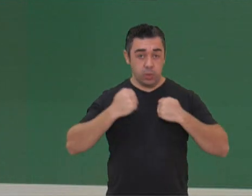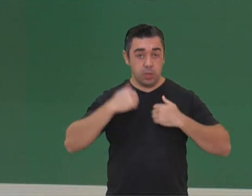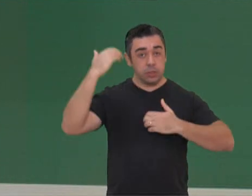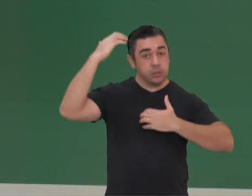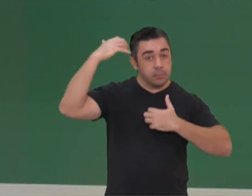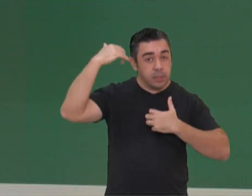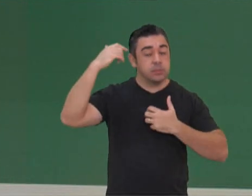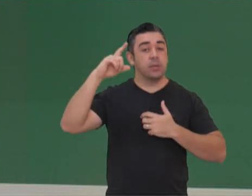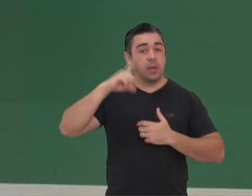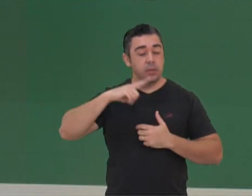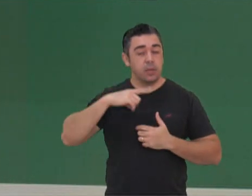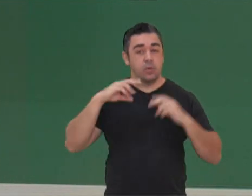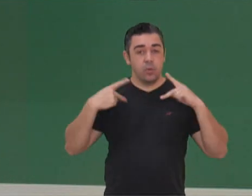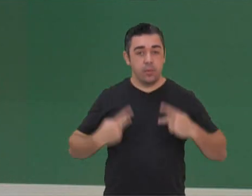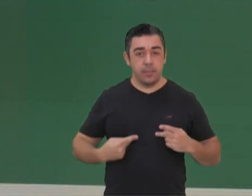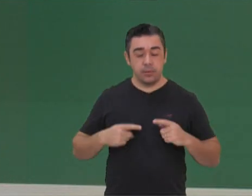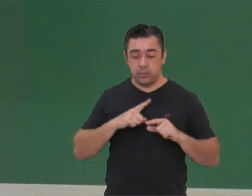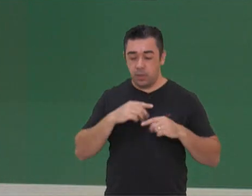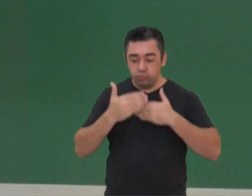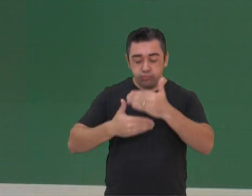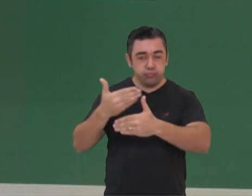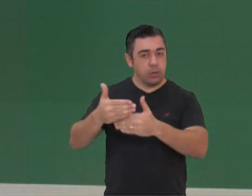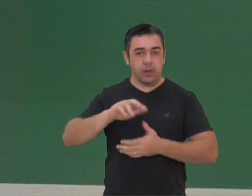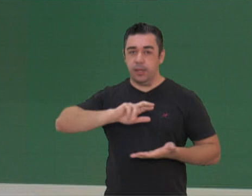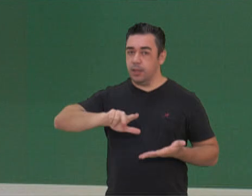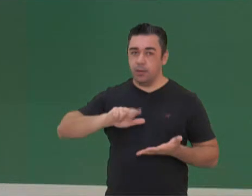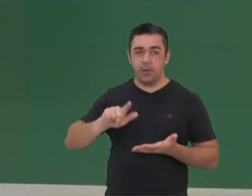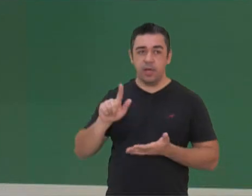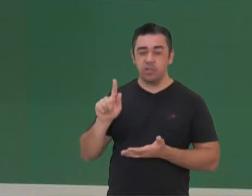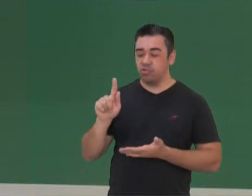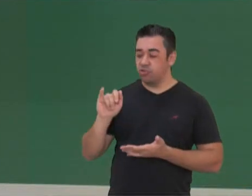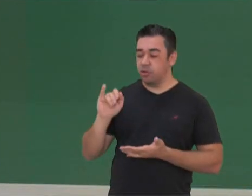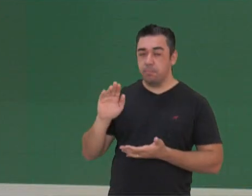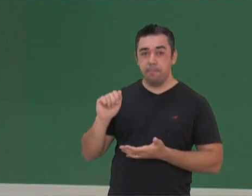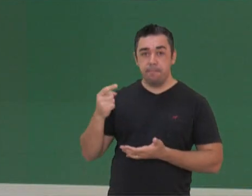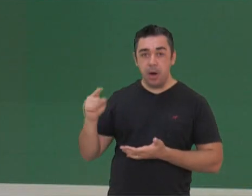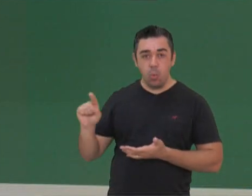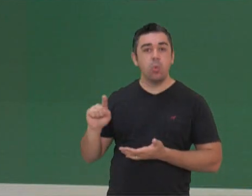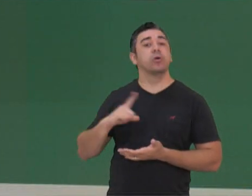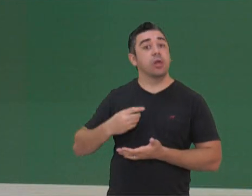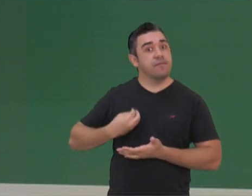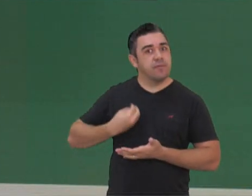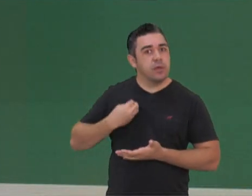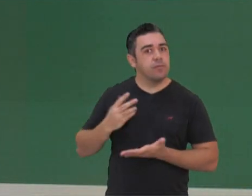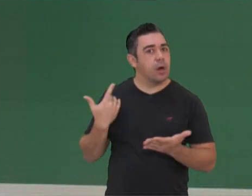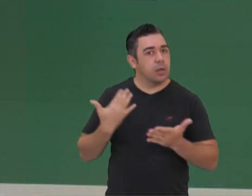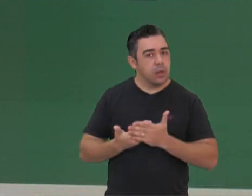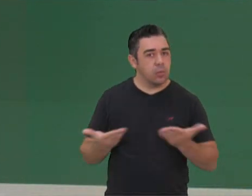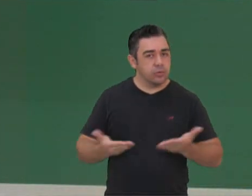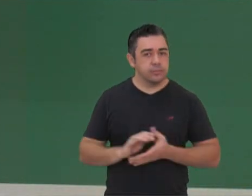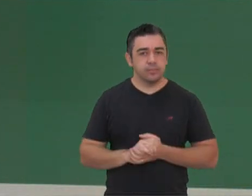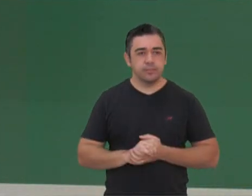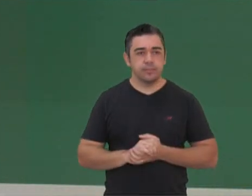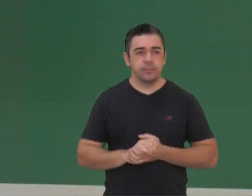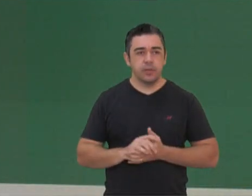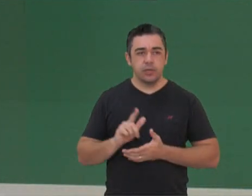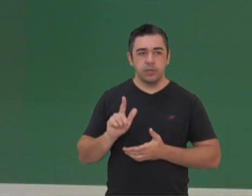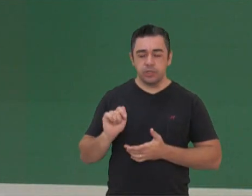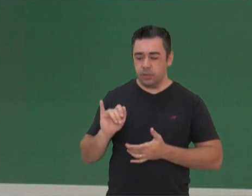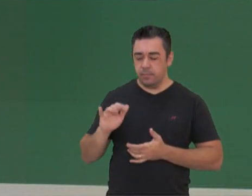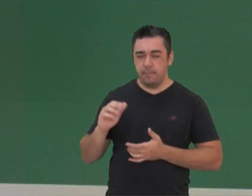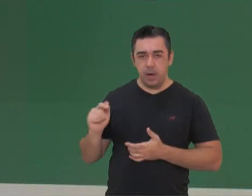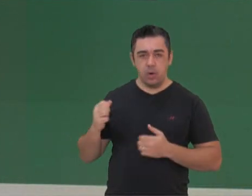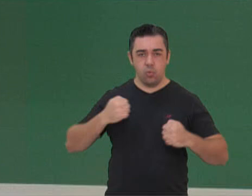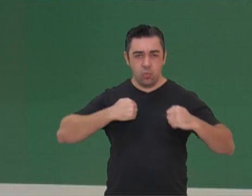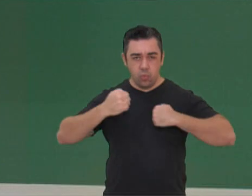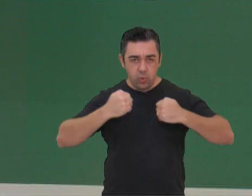humanos descendem sequencialmente dos gibões? Não, gente, o gibão está aqui, ele ainda é uma espécie vivente, então não é descendente dele. Gibão, gorila e